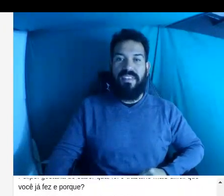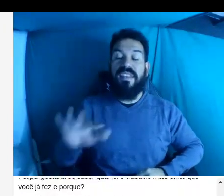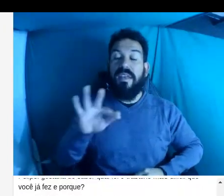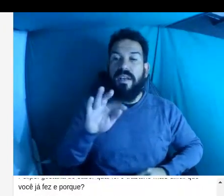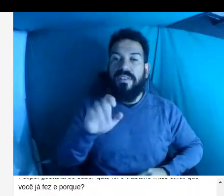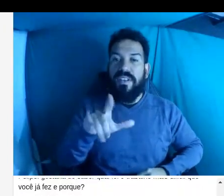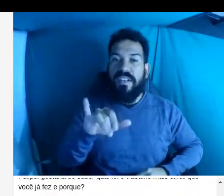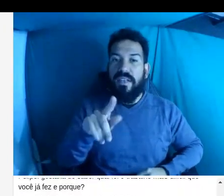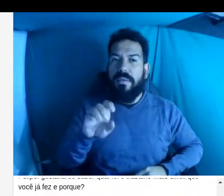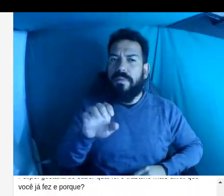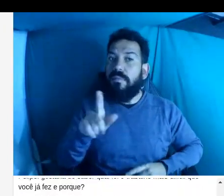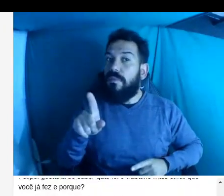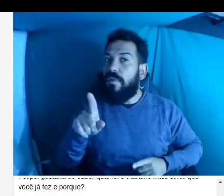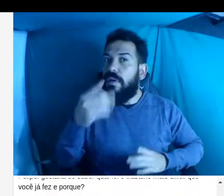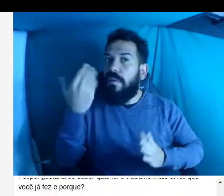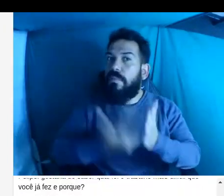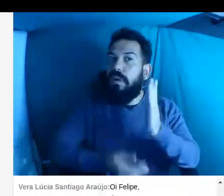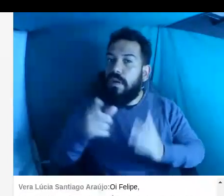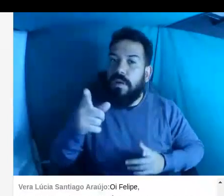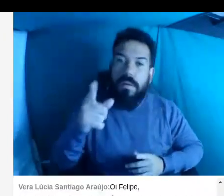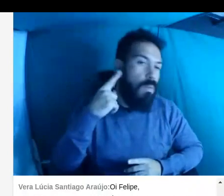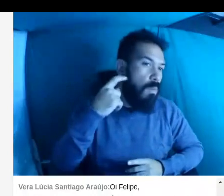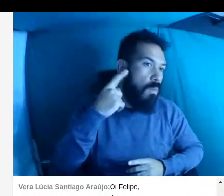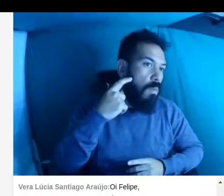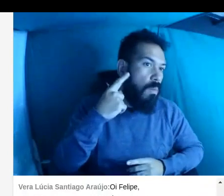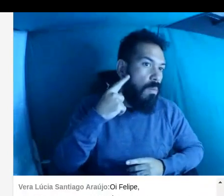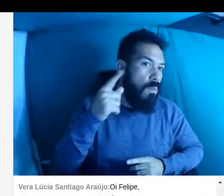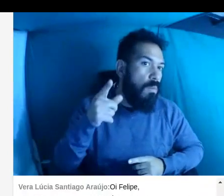Felipe, perdemos o teu áudio.